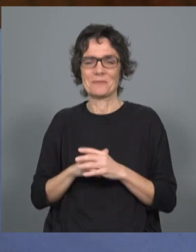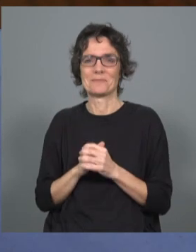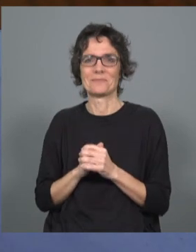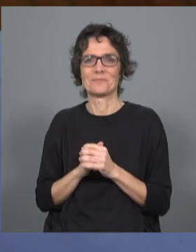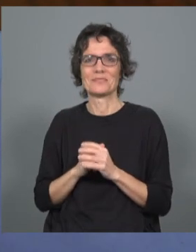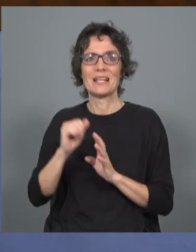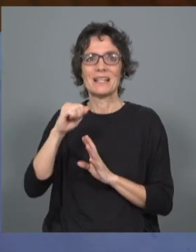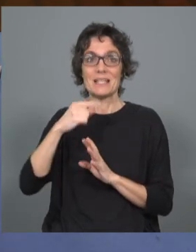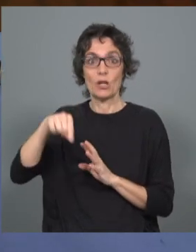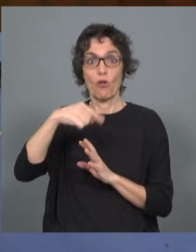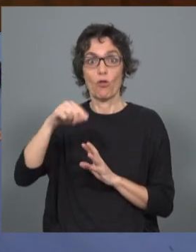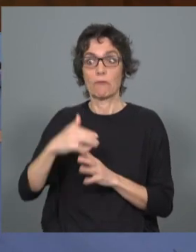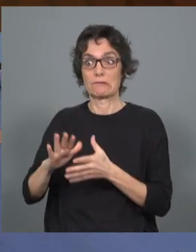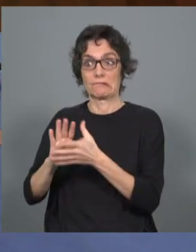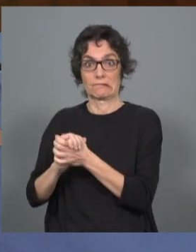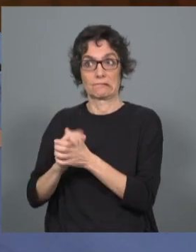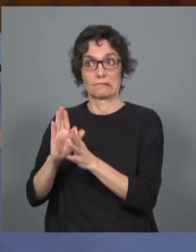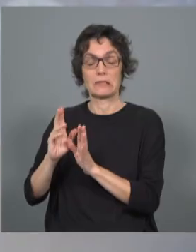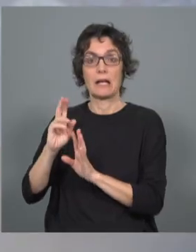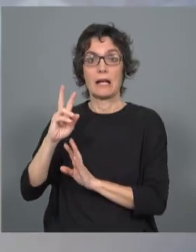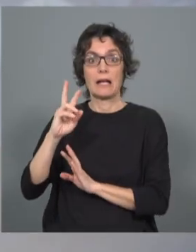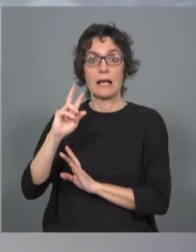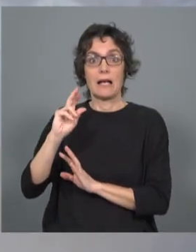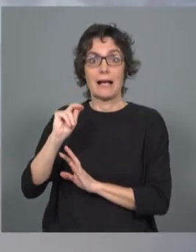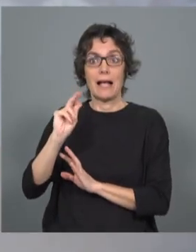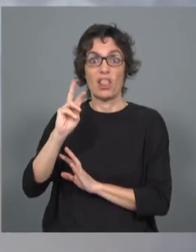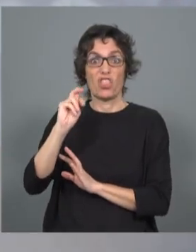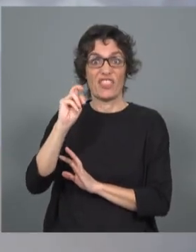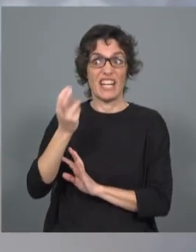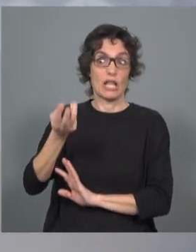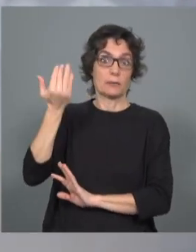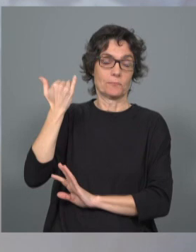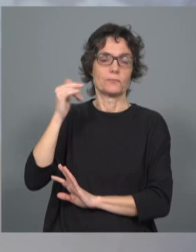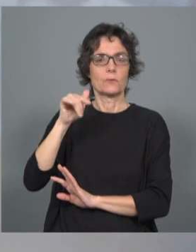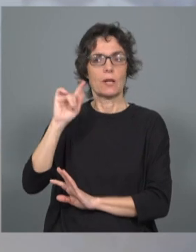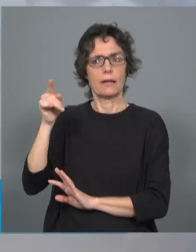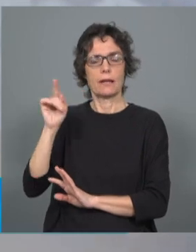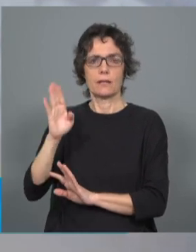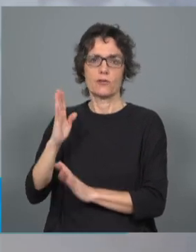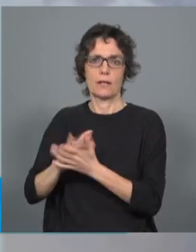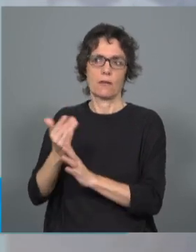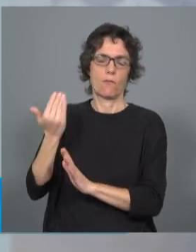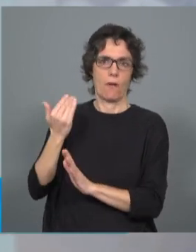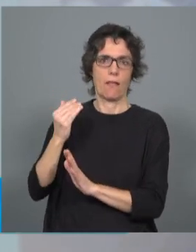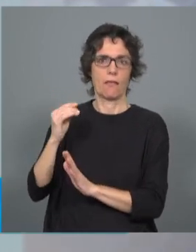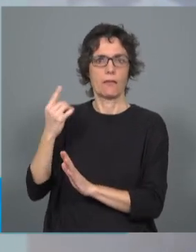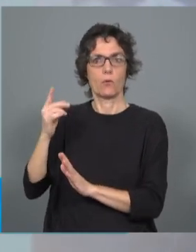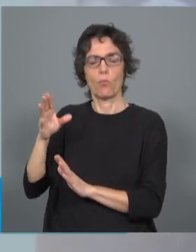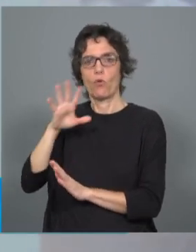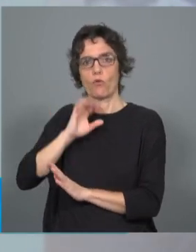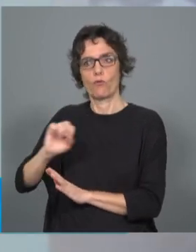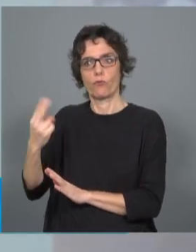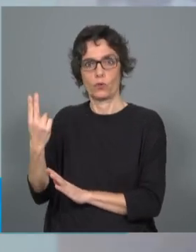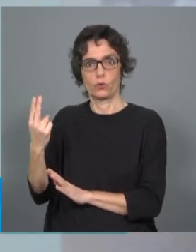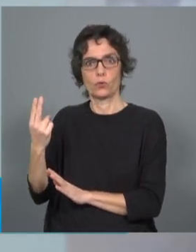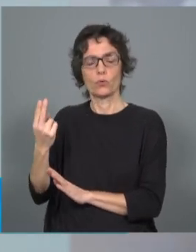sim, nós de facto estamos casados há 13 anos. O Tomás tinha tido um primeiro casamento do qual havia 2 filhos, a Francisca